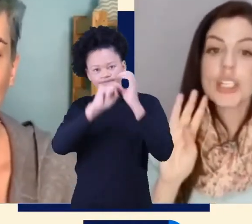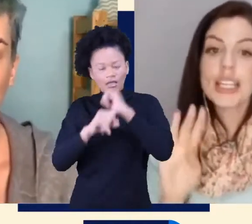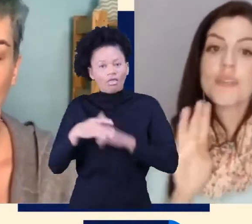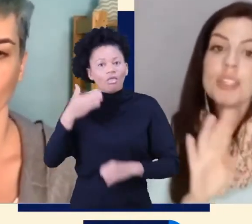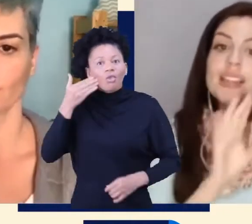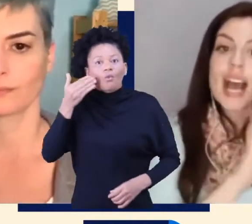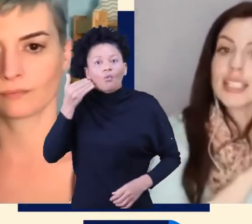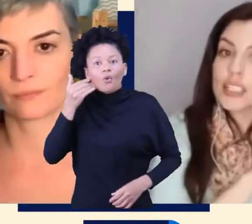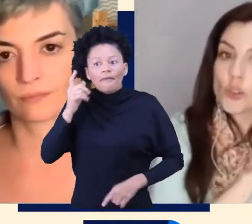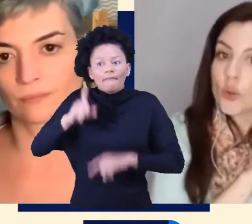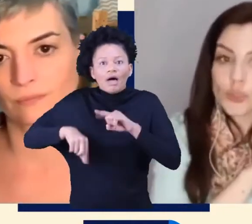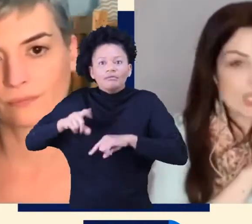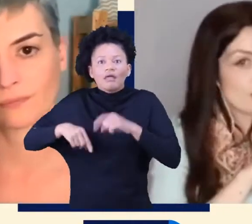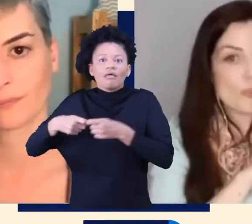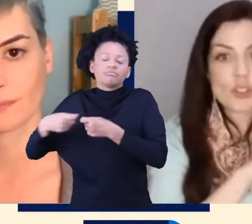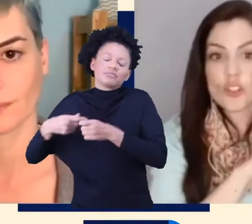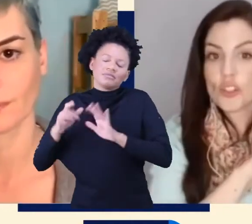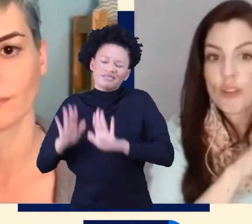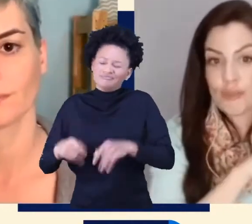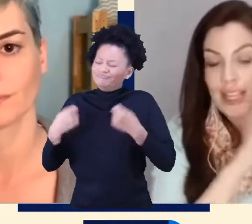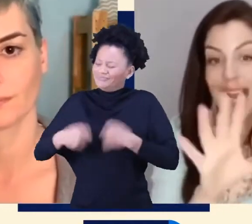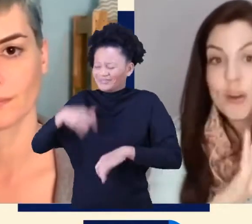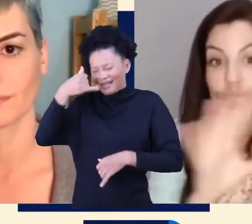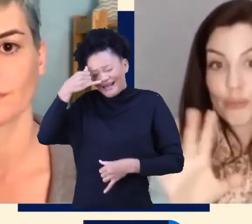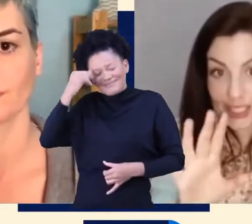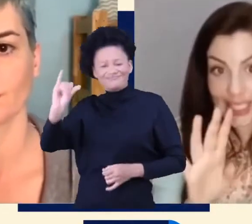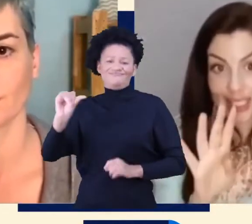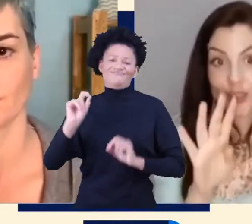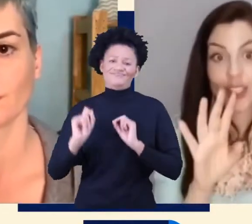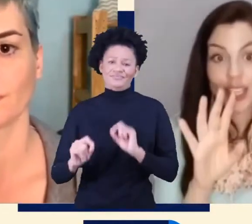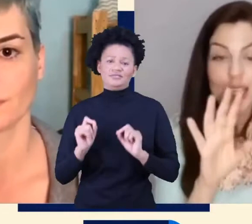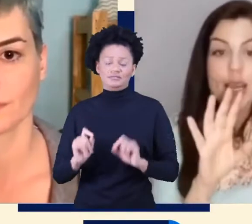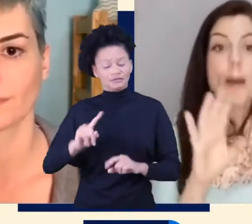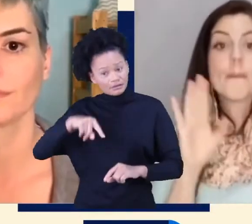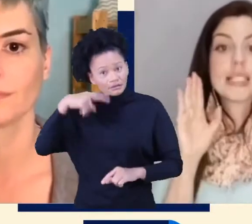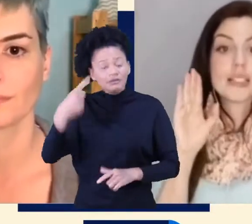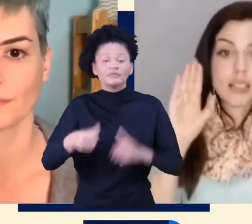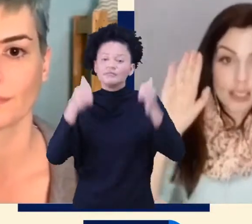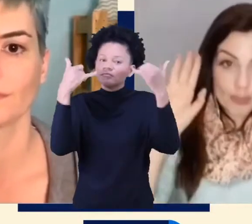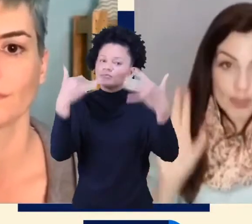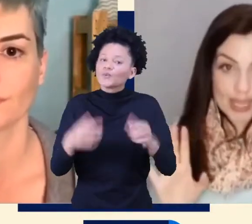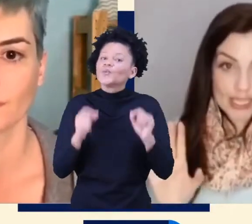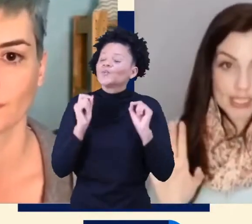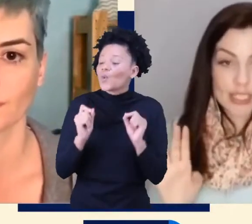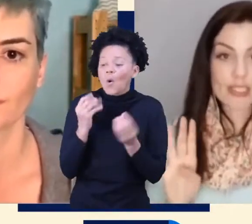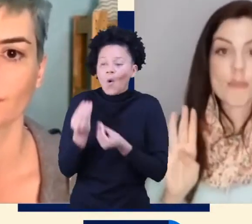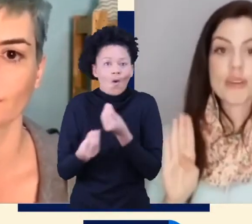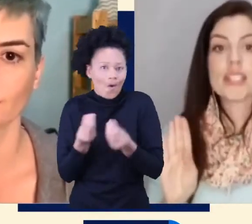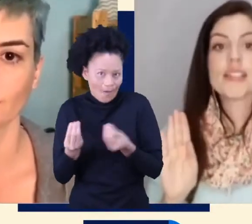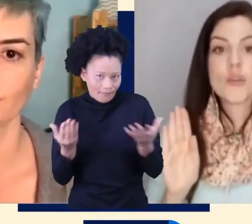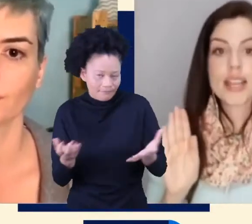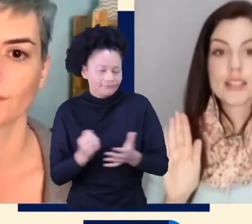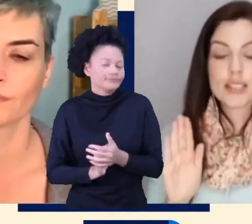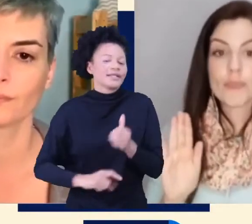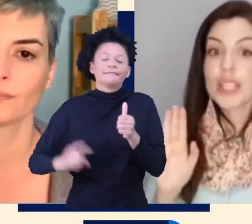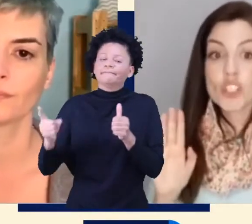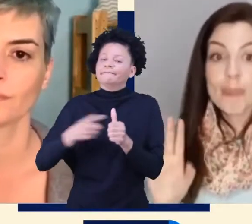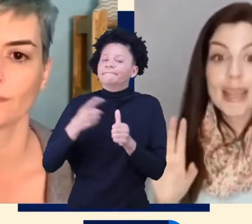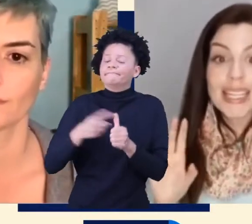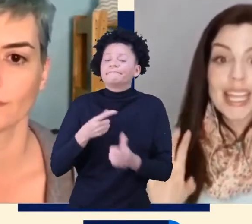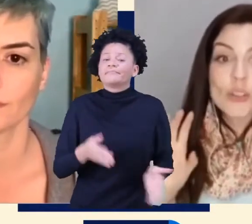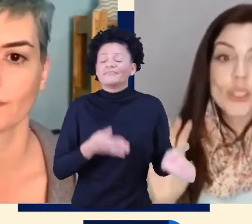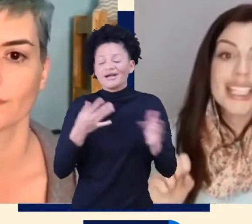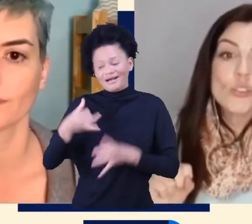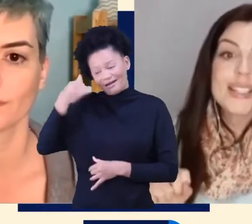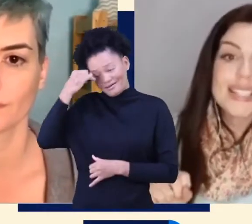Então, a gente tem que evitar que isso aconteça. Depois a gente vai falar o que fazer, ok? Mas, em primeira instância, a prevenção é assim, deixar